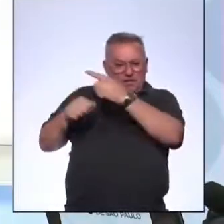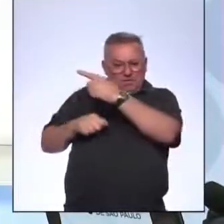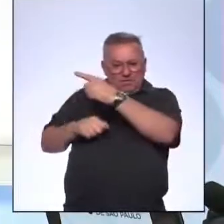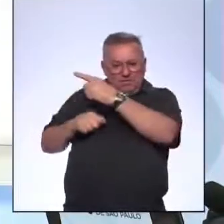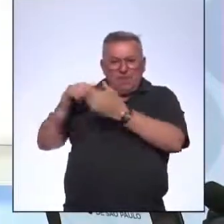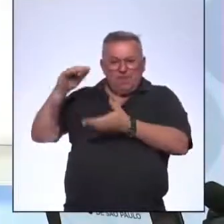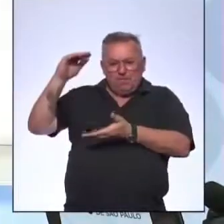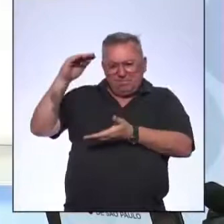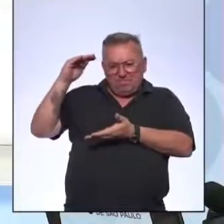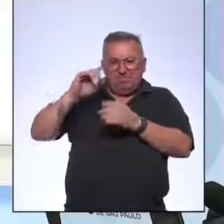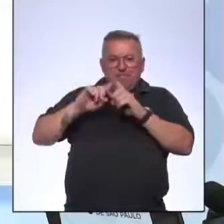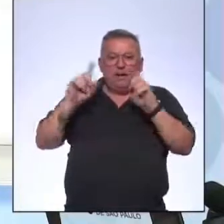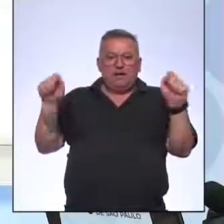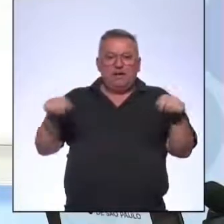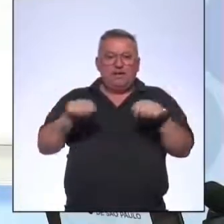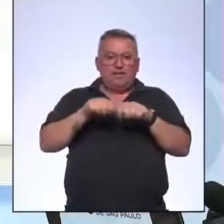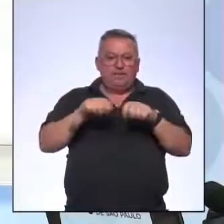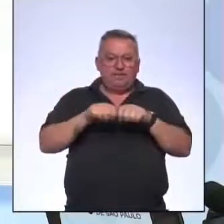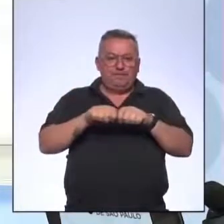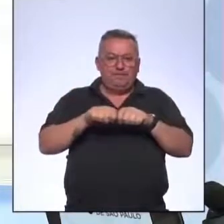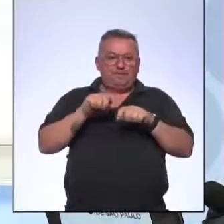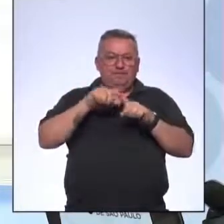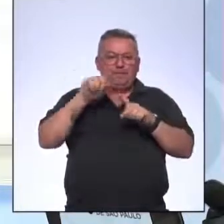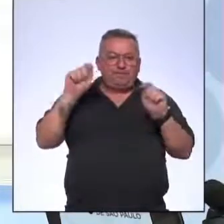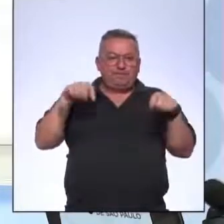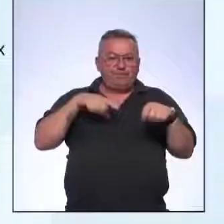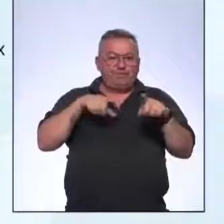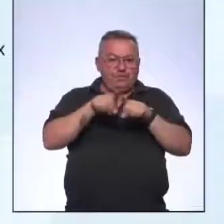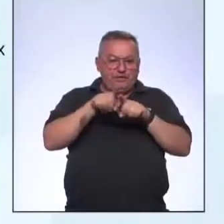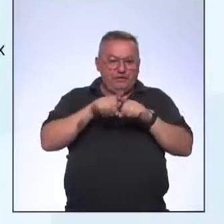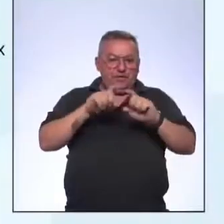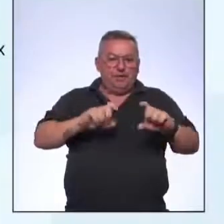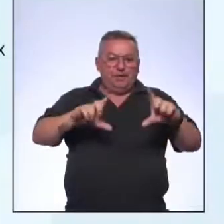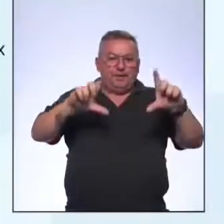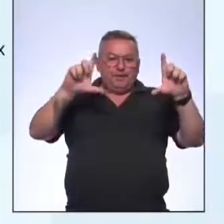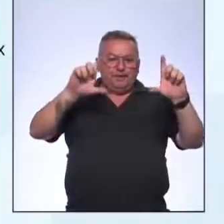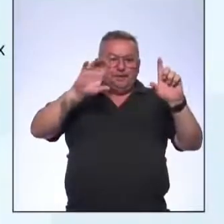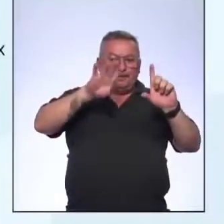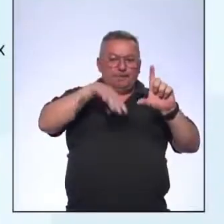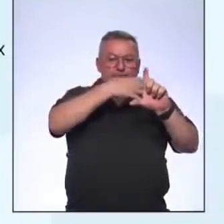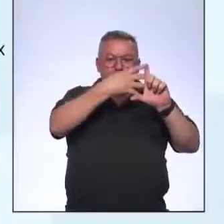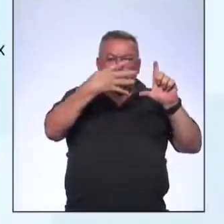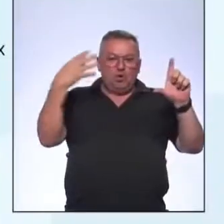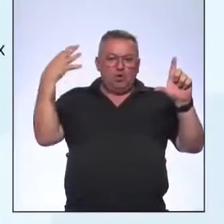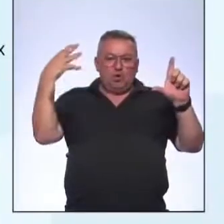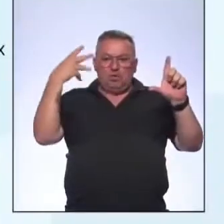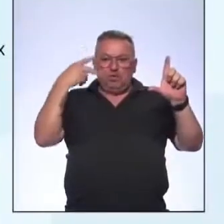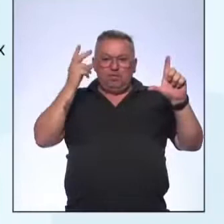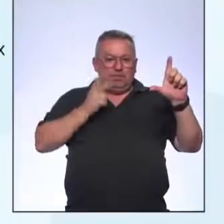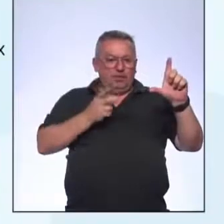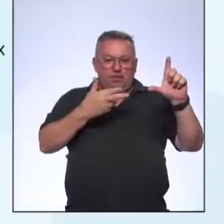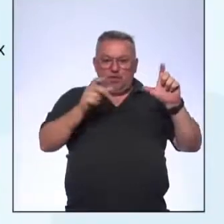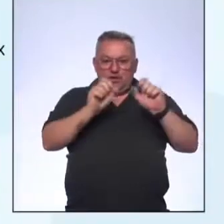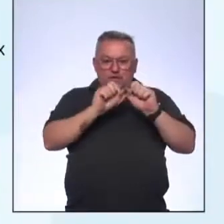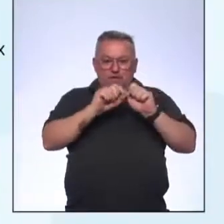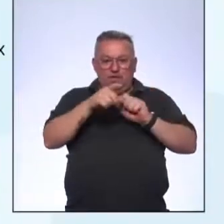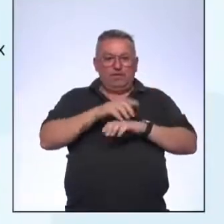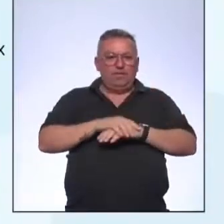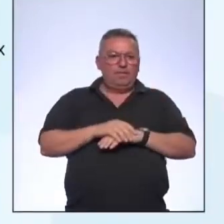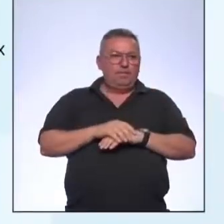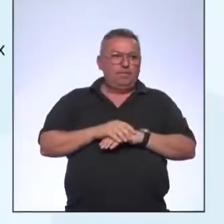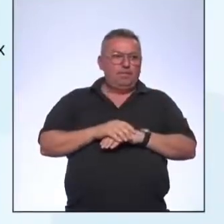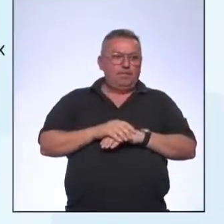tabela é essa que eu fiz aqui no canto Mas vocês tem aí na tela de vocês a tabela bonitinha que a mesma coisa que eu fiz aqui